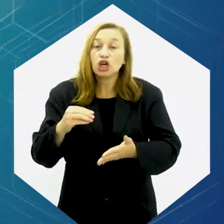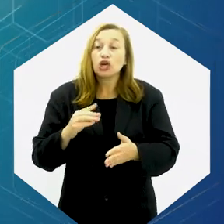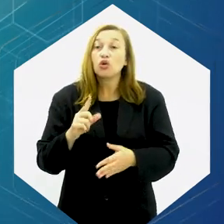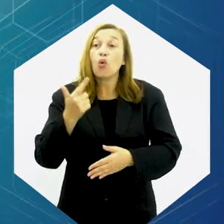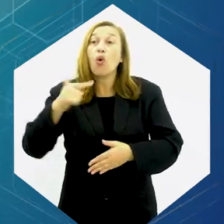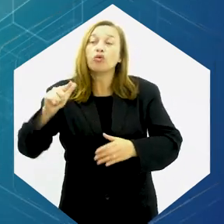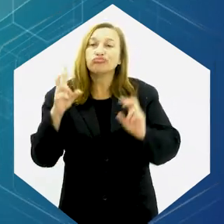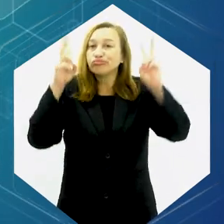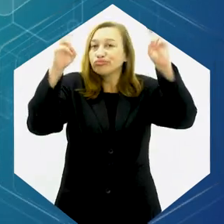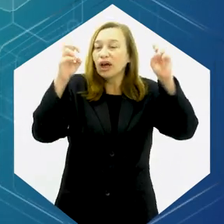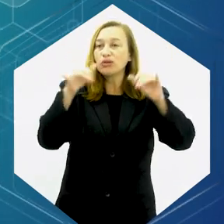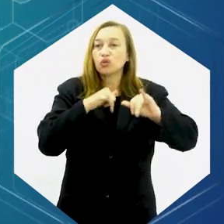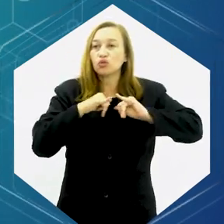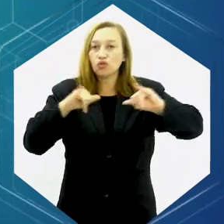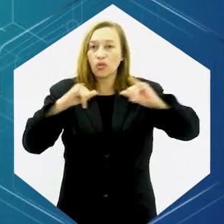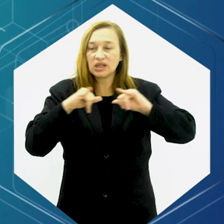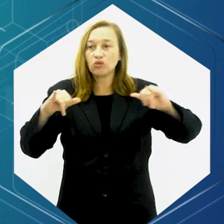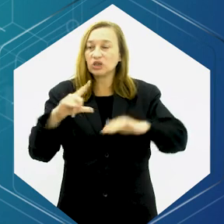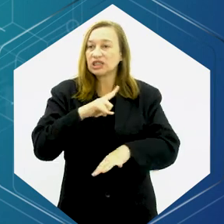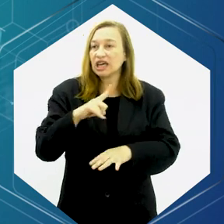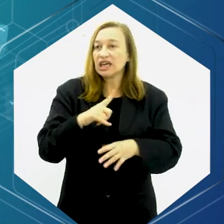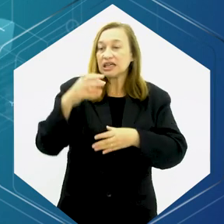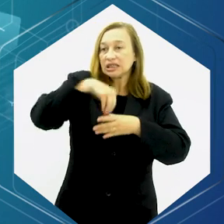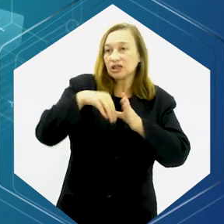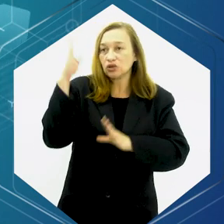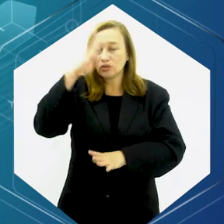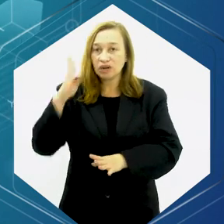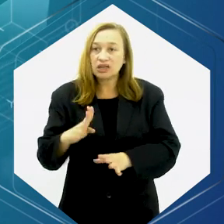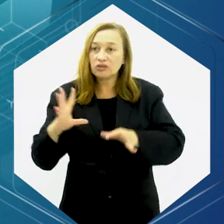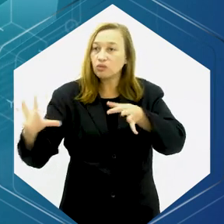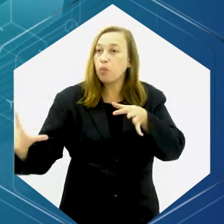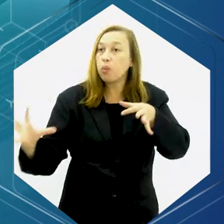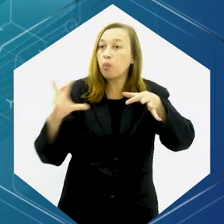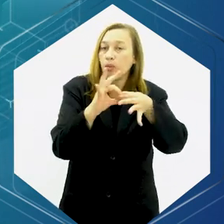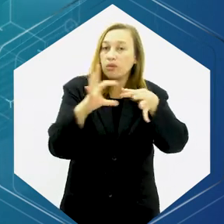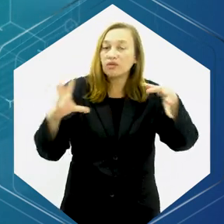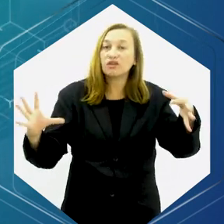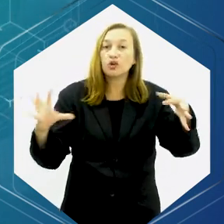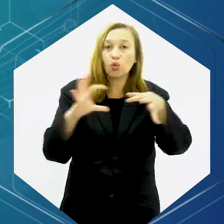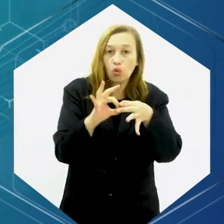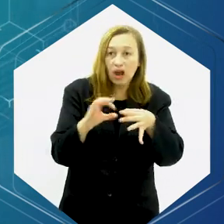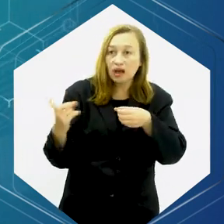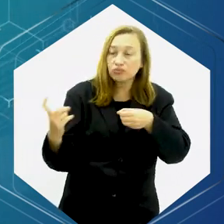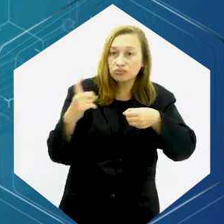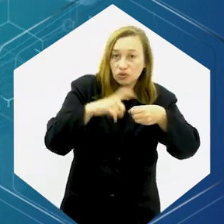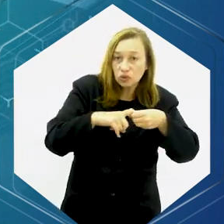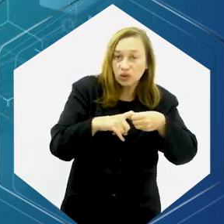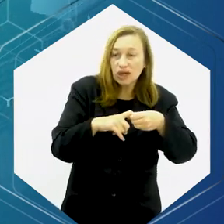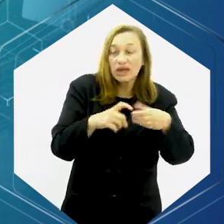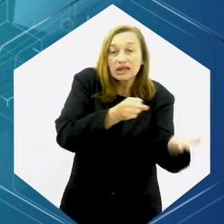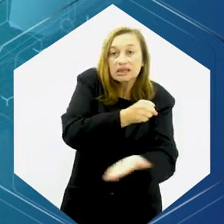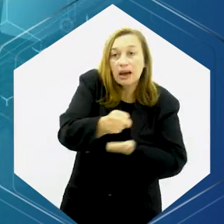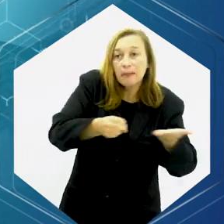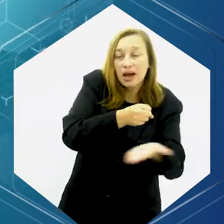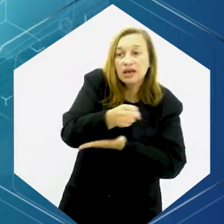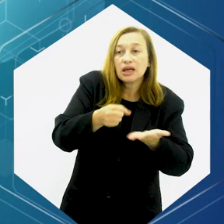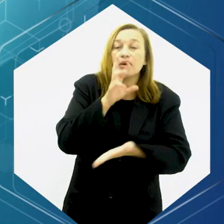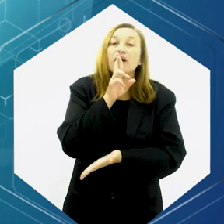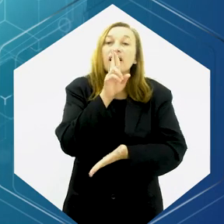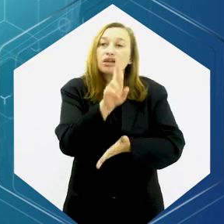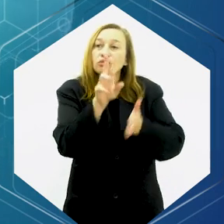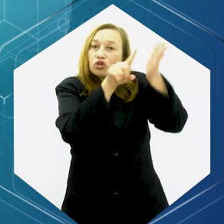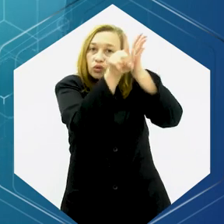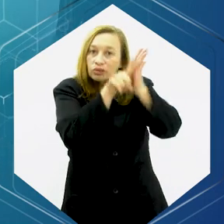outros sistemas de informação que existem no Brasil eles vão sendo linkados né vinculados a essa linha de base para